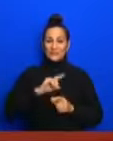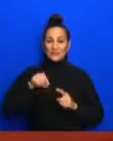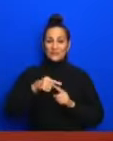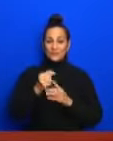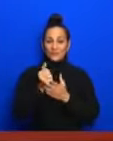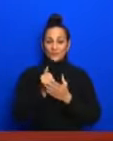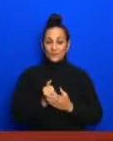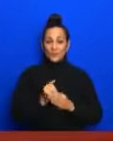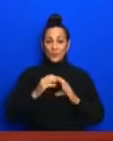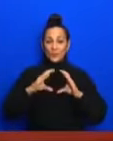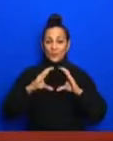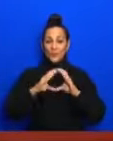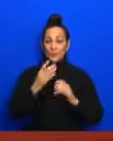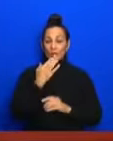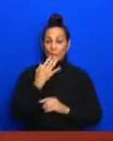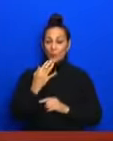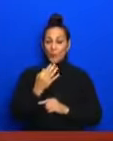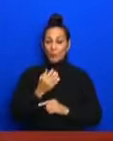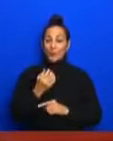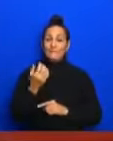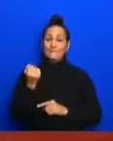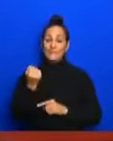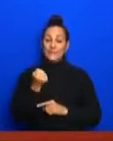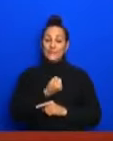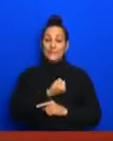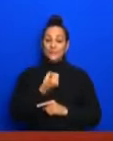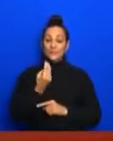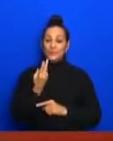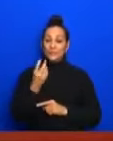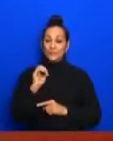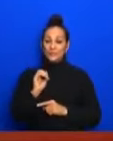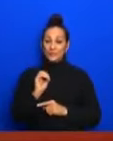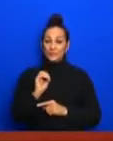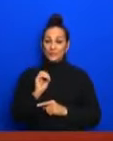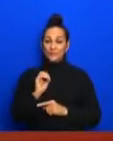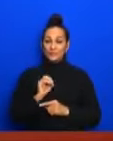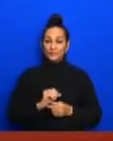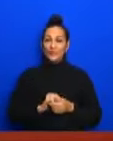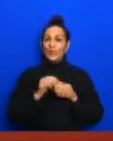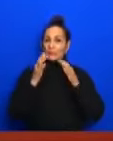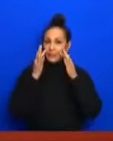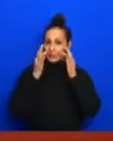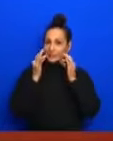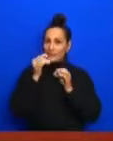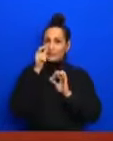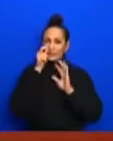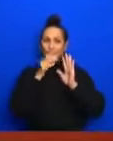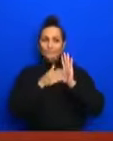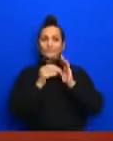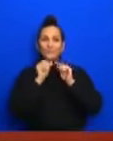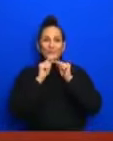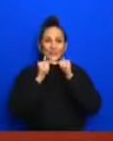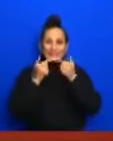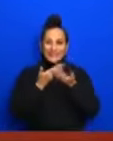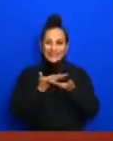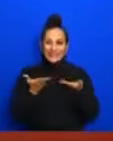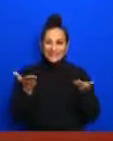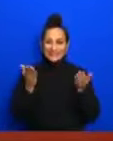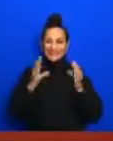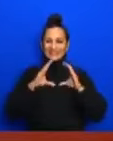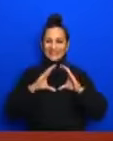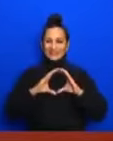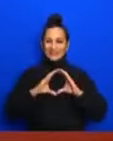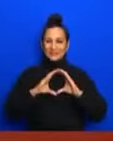Mais uma dezena chegando, bola branca 20, branca número 20. Fique de olho na sua aposta e boa